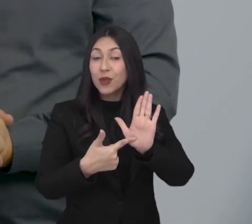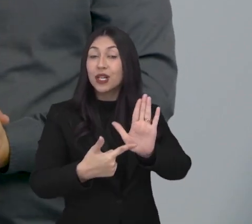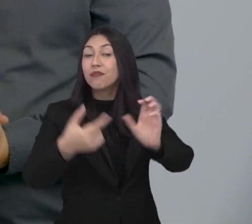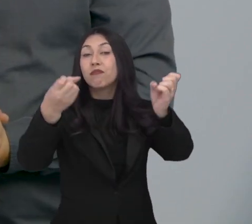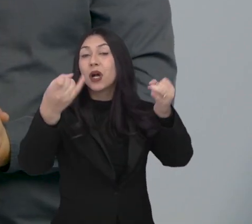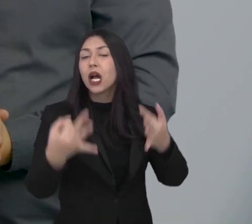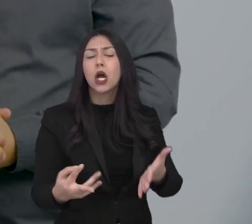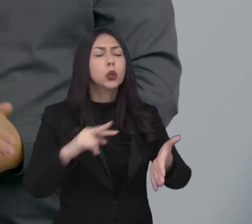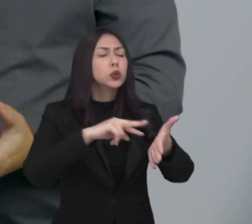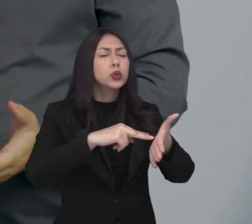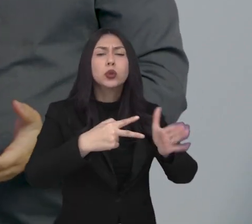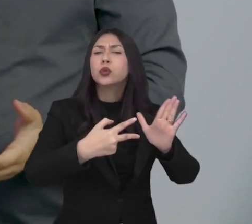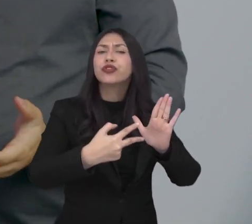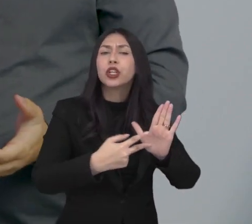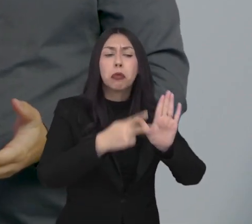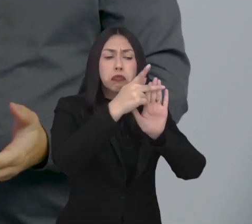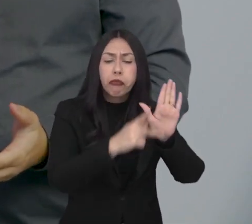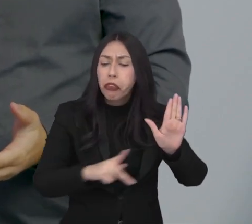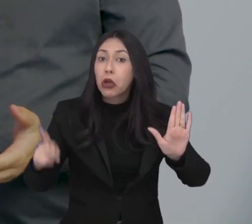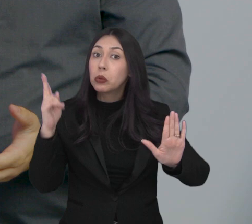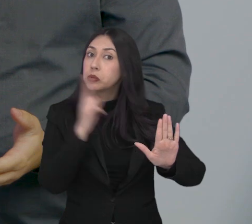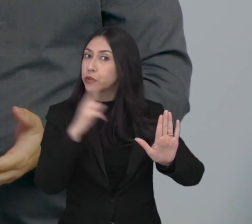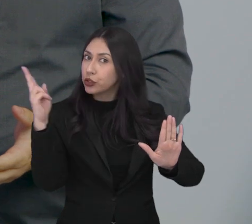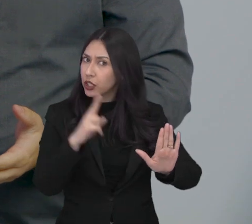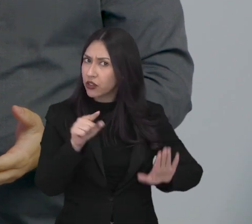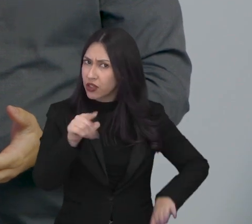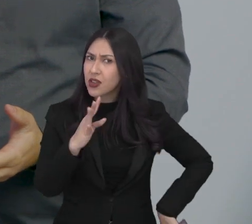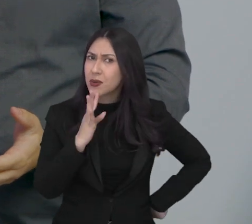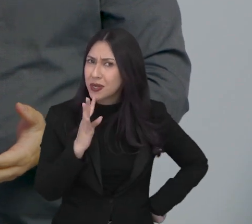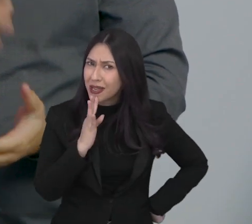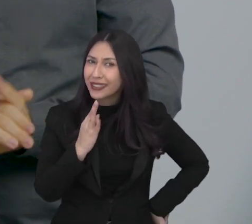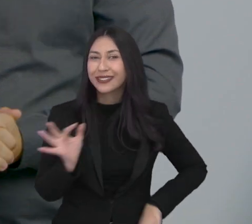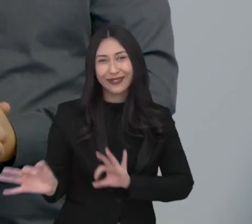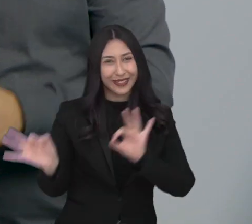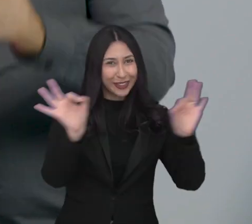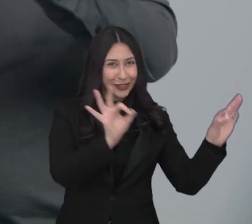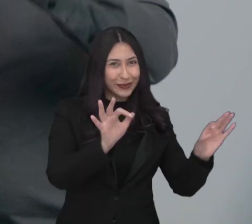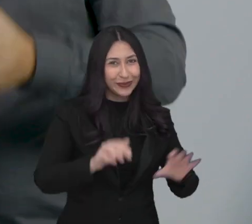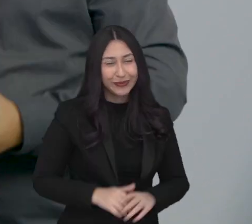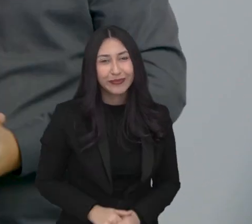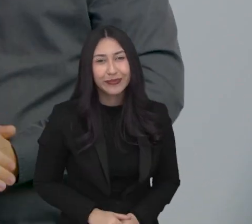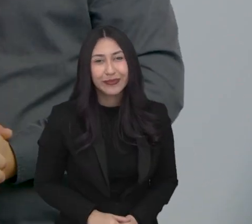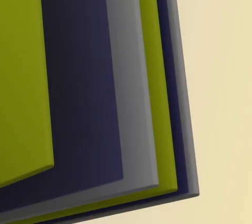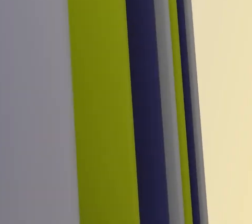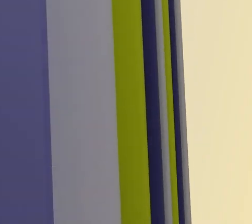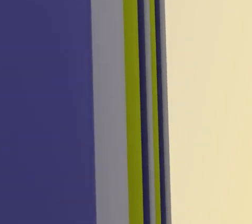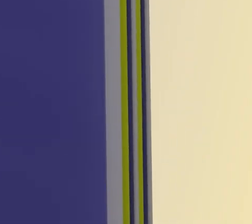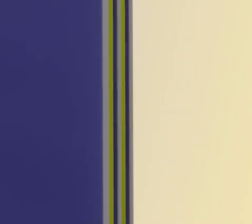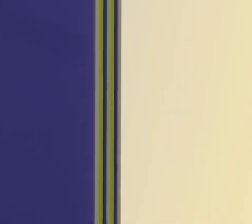o que a gente te explica é o que significa rito urgente. Você sabe? Então, confere